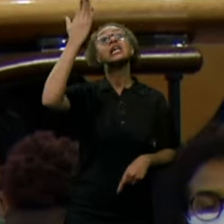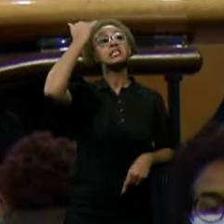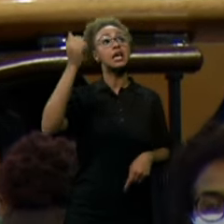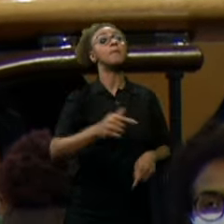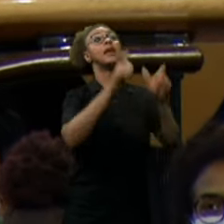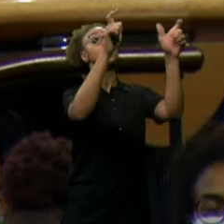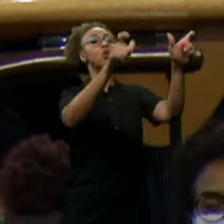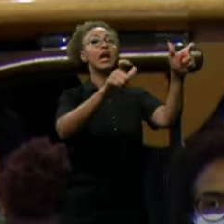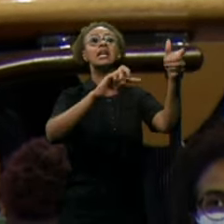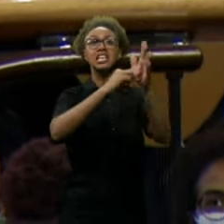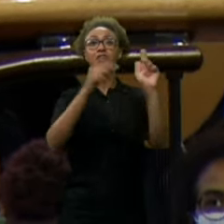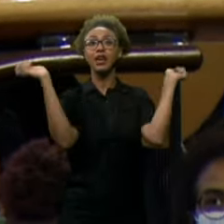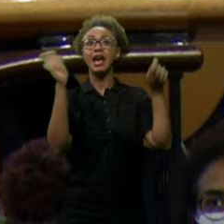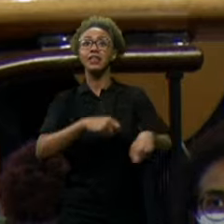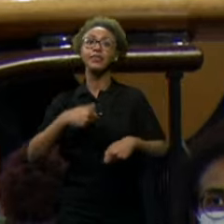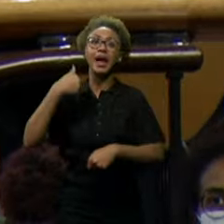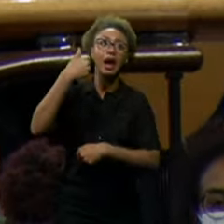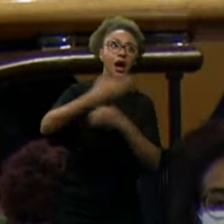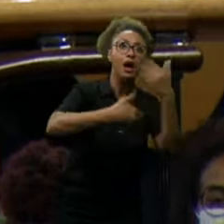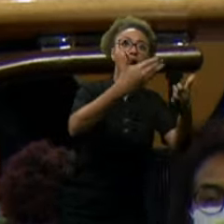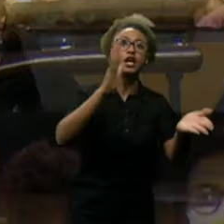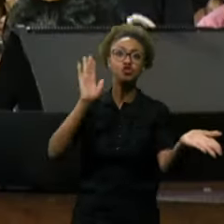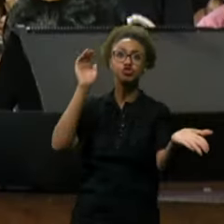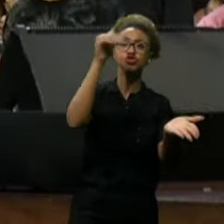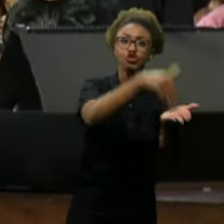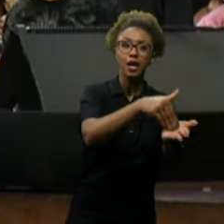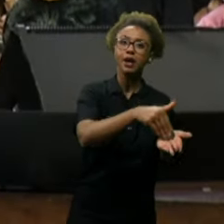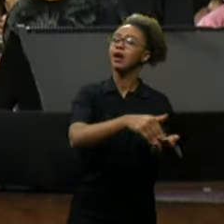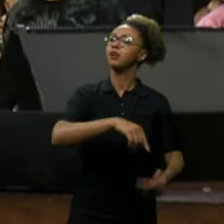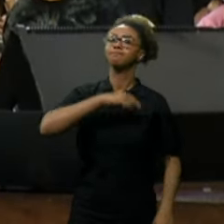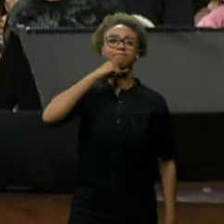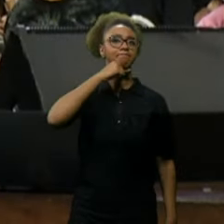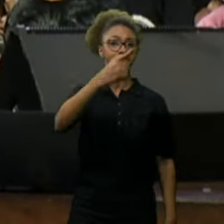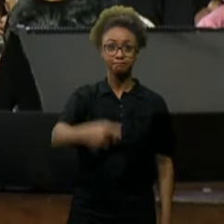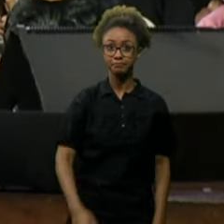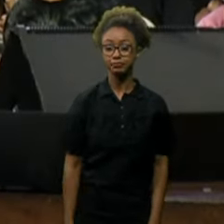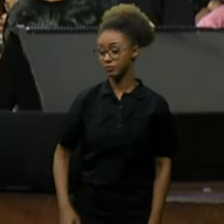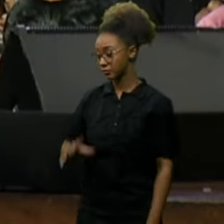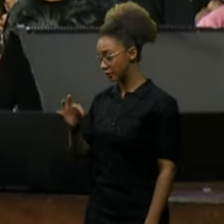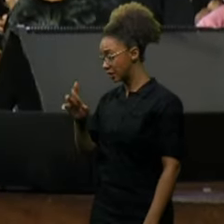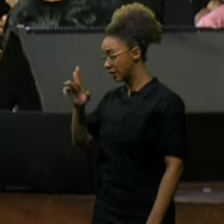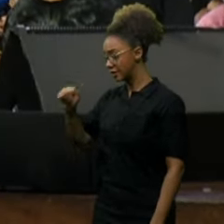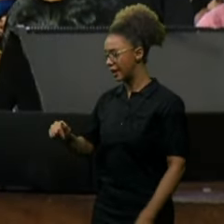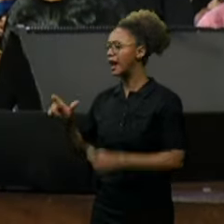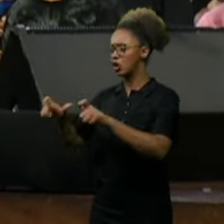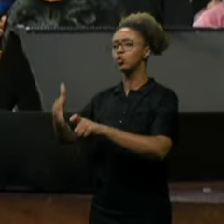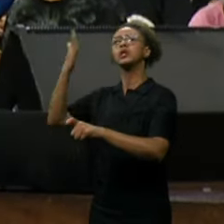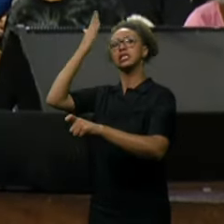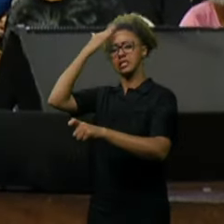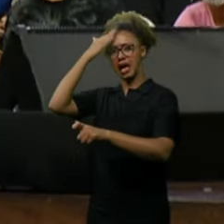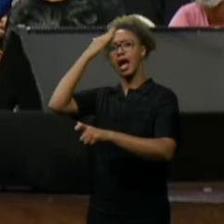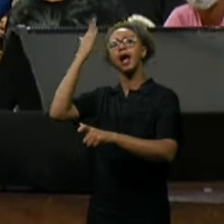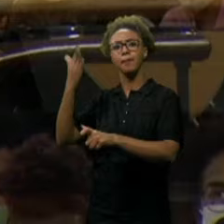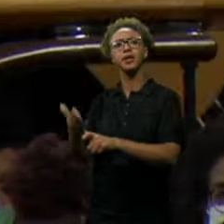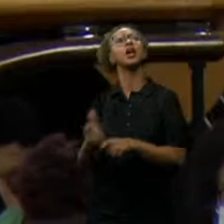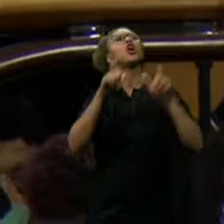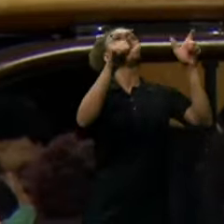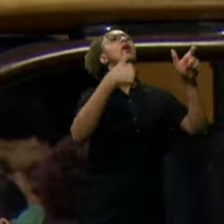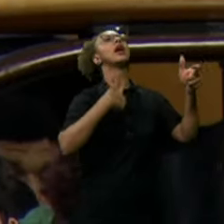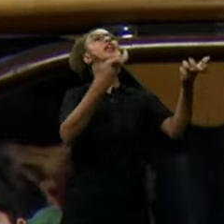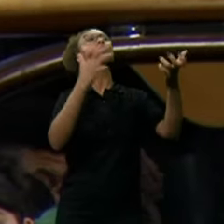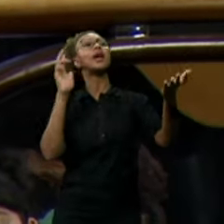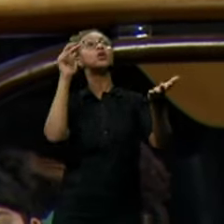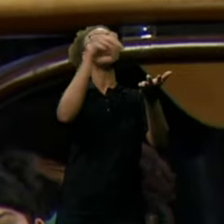a garantia da caminhada e ele sai de onde está sabe onde que é a chegar mas